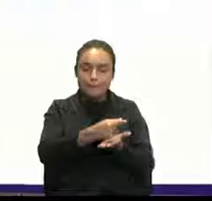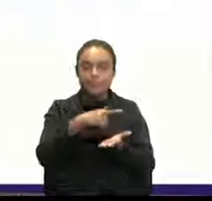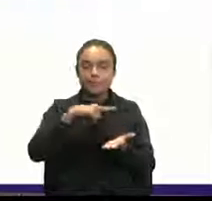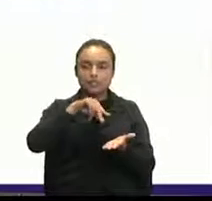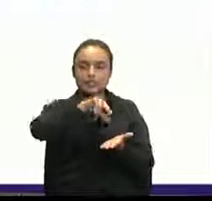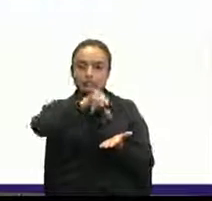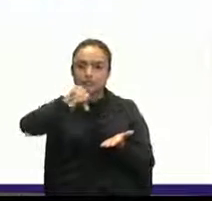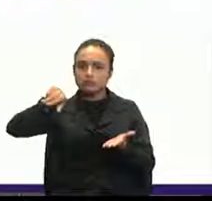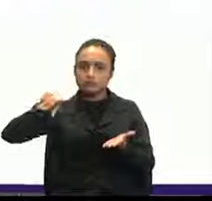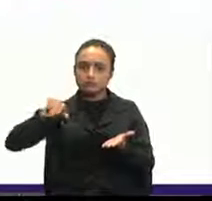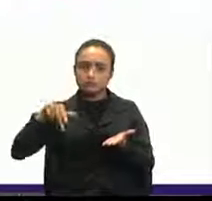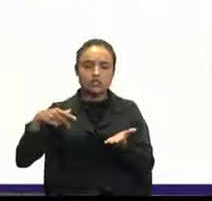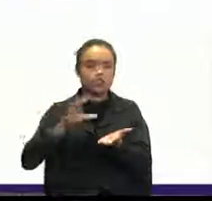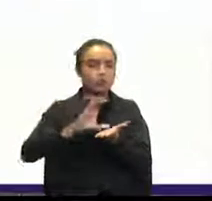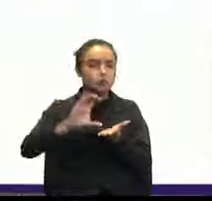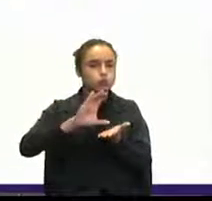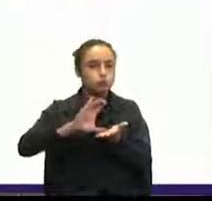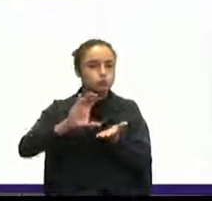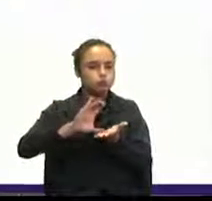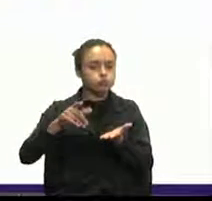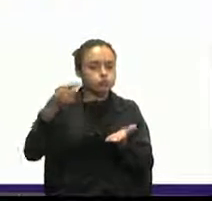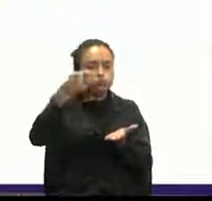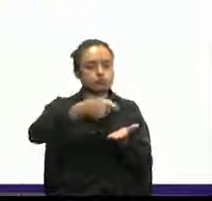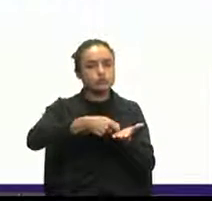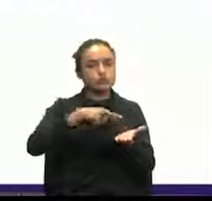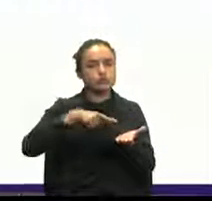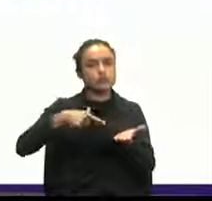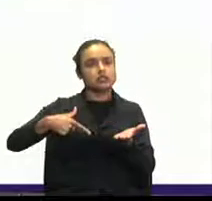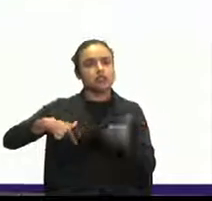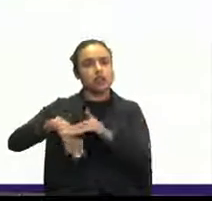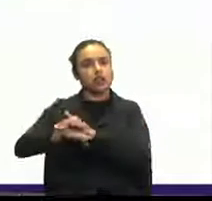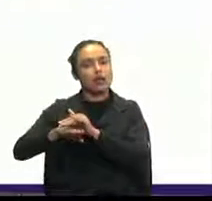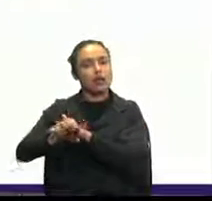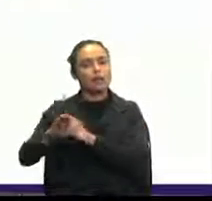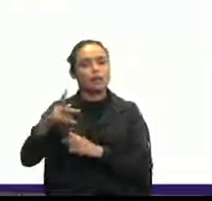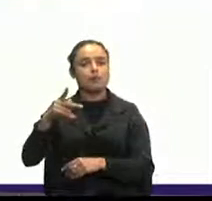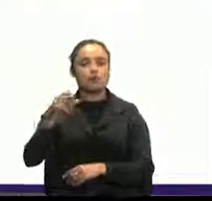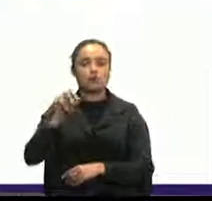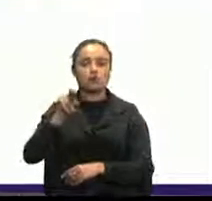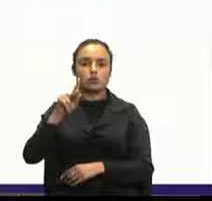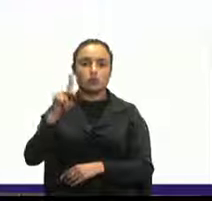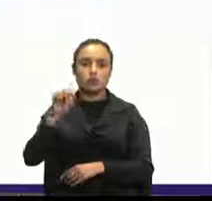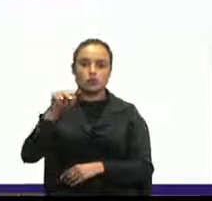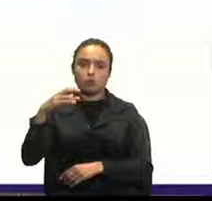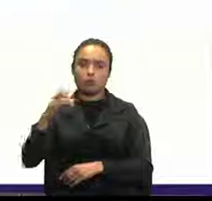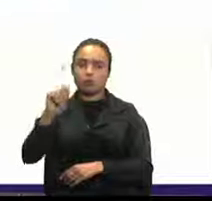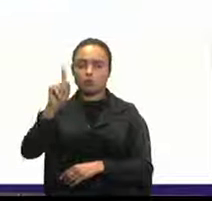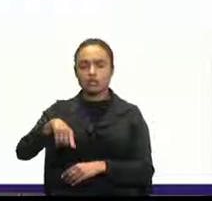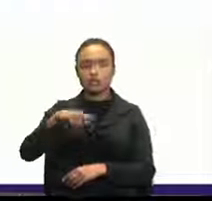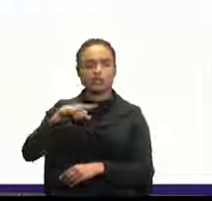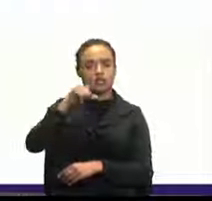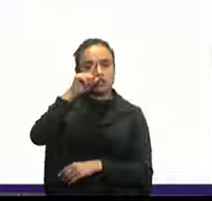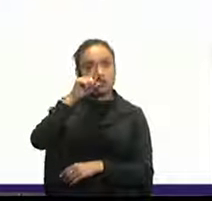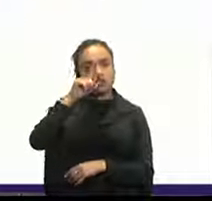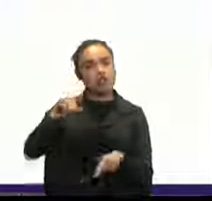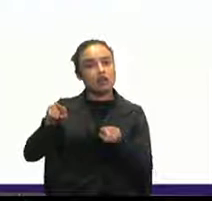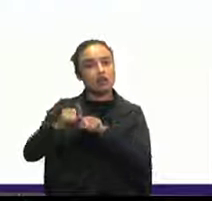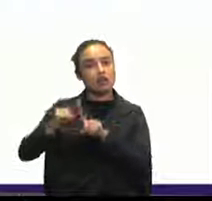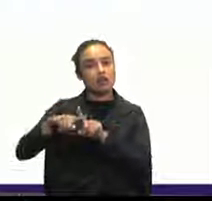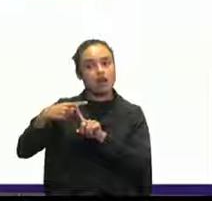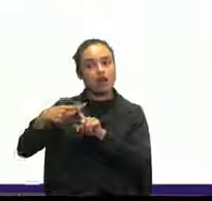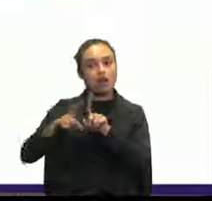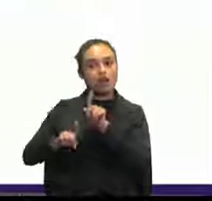valores milhares são uma forma de aplicação de poupança que possui muitos riscos e também potencialidade rentabilidade